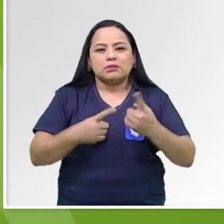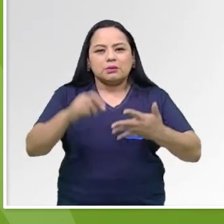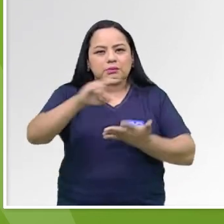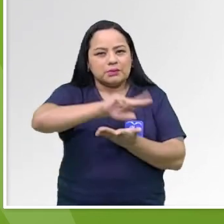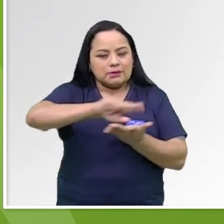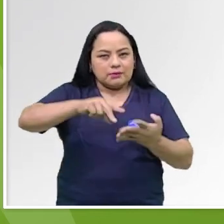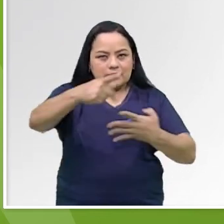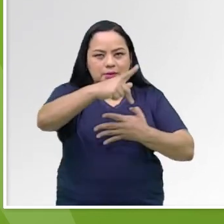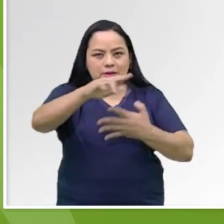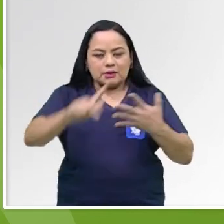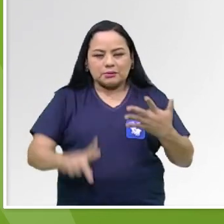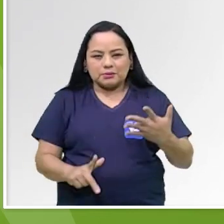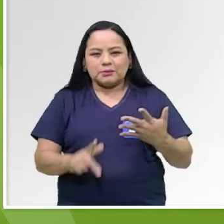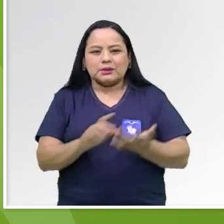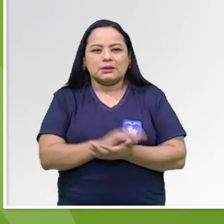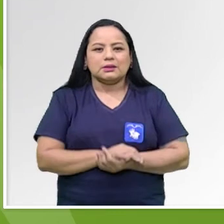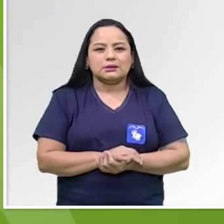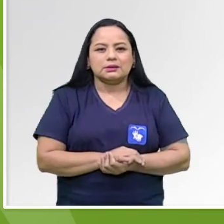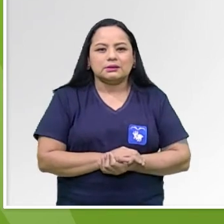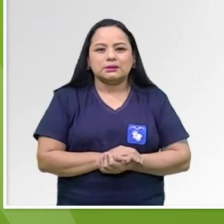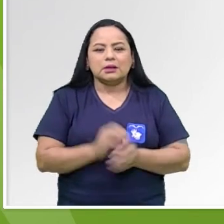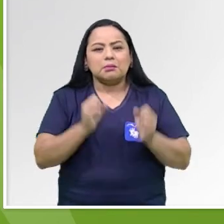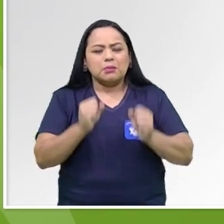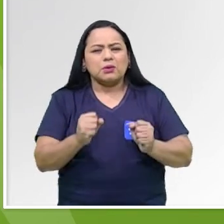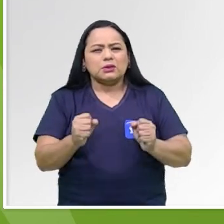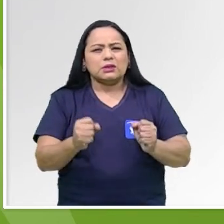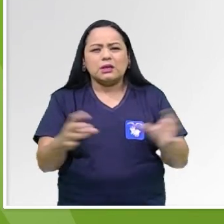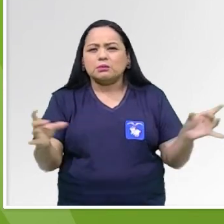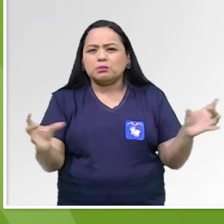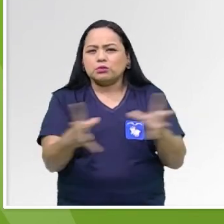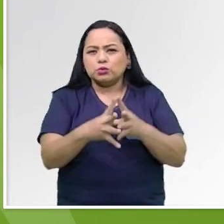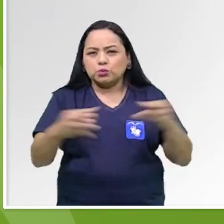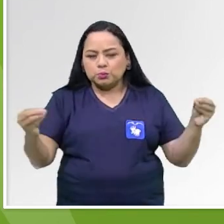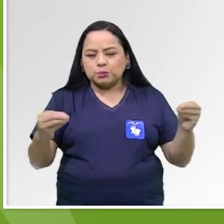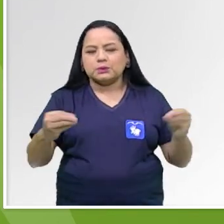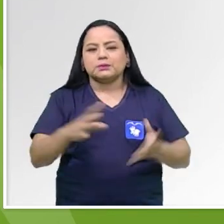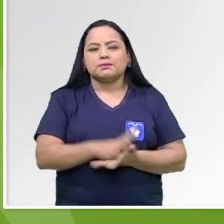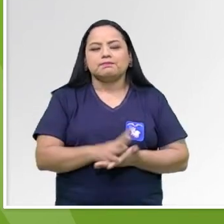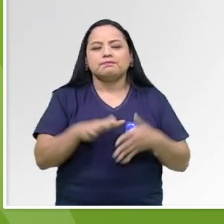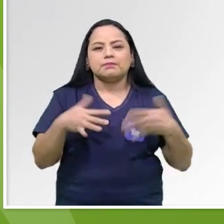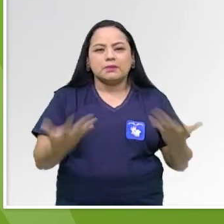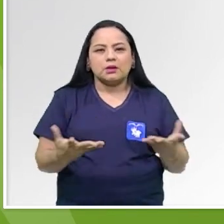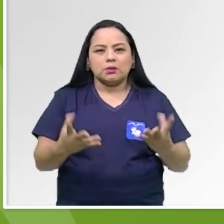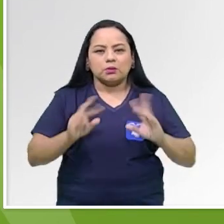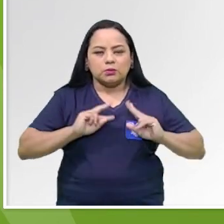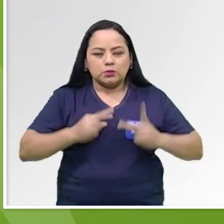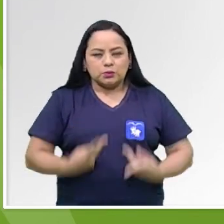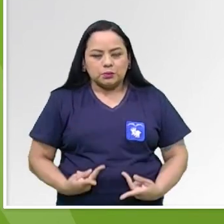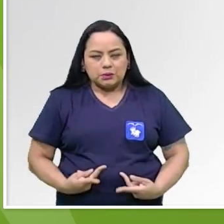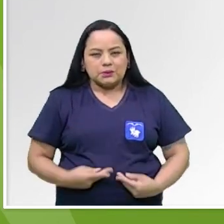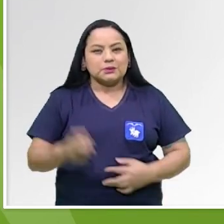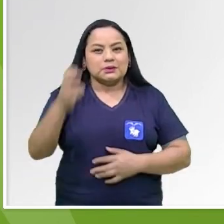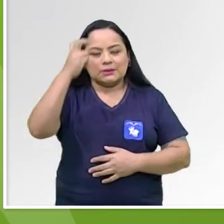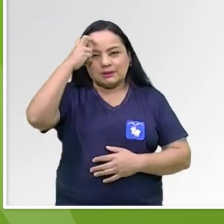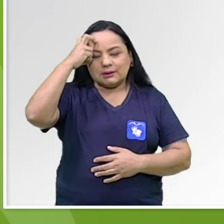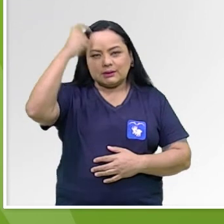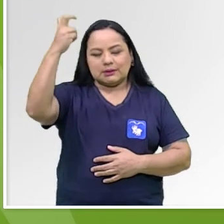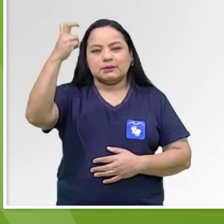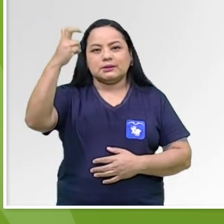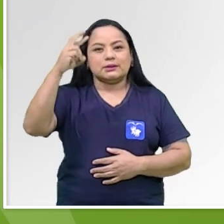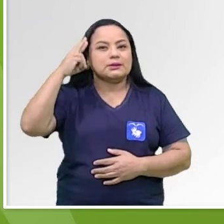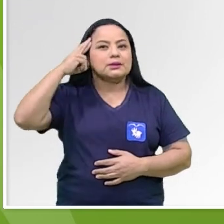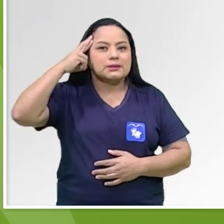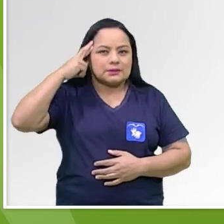estão ameaçadas de extinção. Então, os seres humanos, como eles são dotados de inteligência